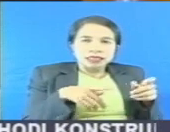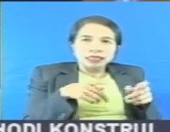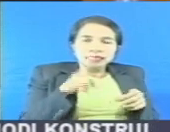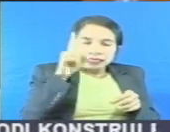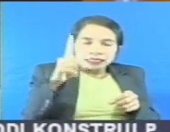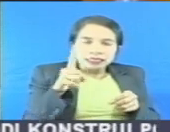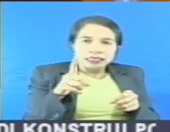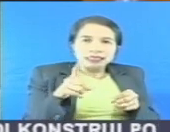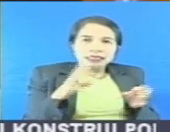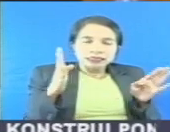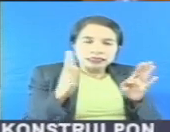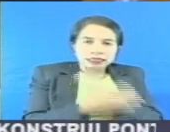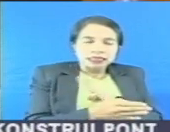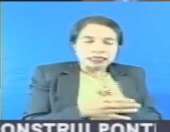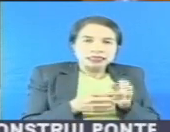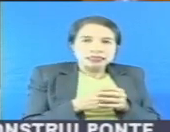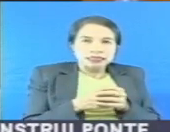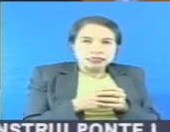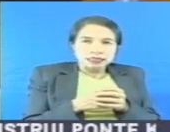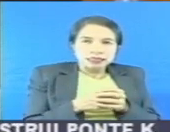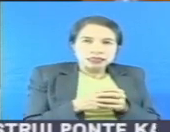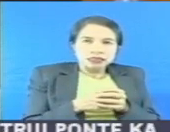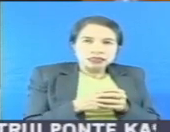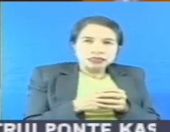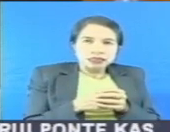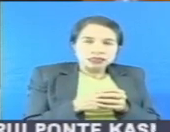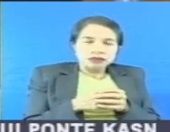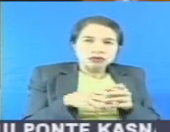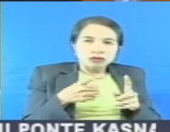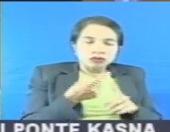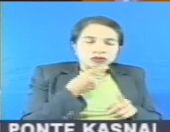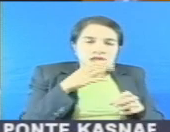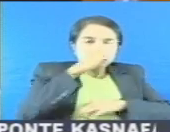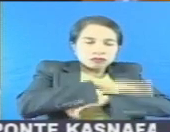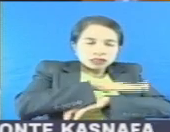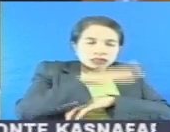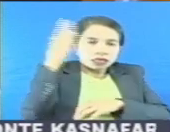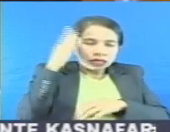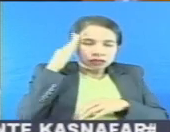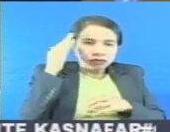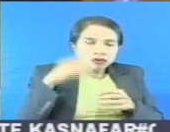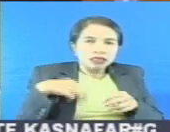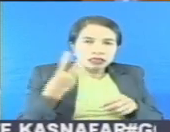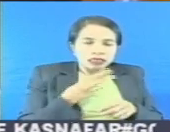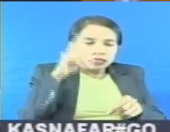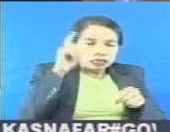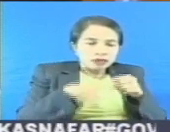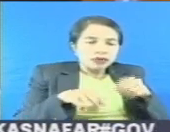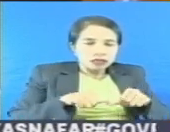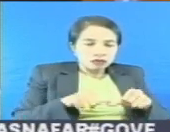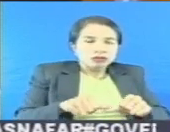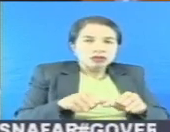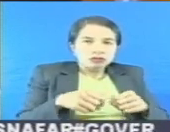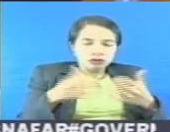jurista ida tingke jurista husi mesa hanoy ni ba ida labele continua wohi